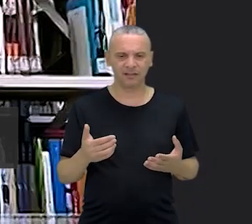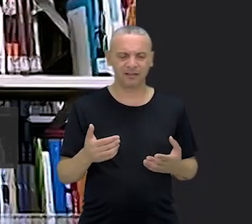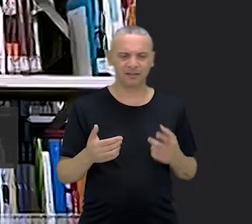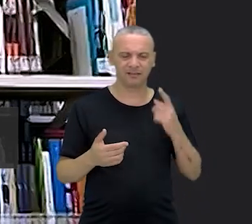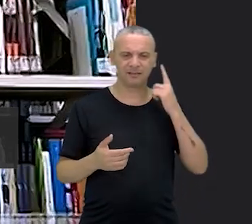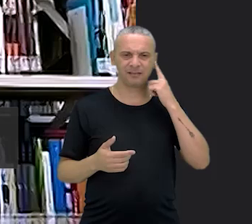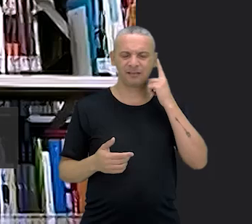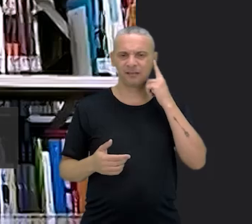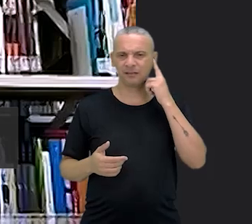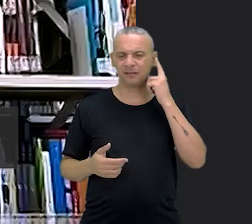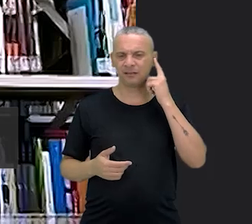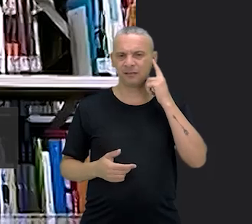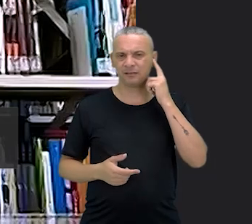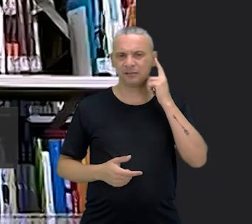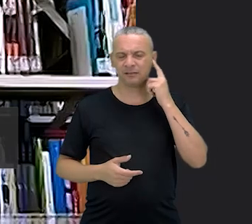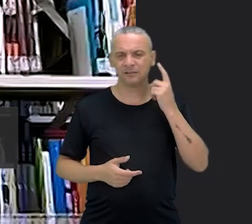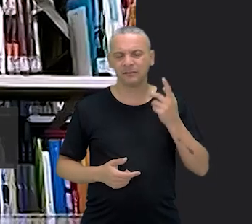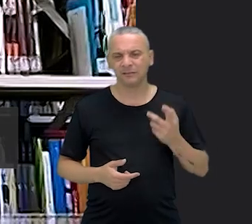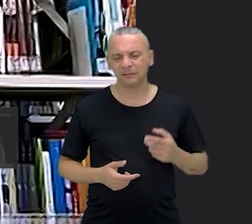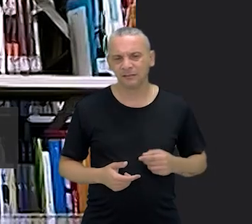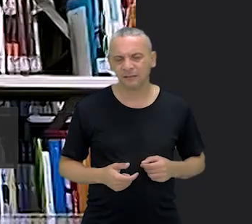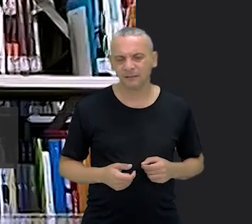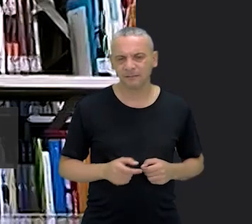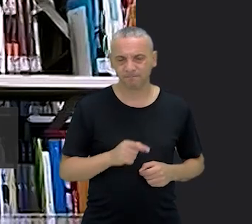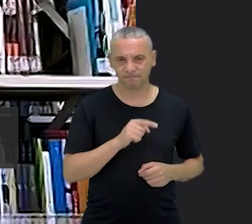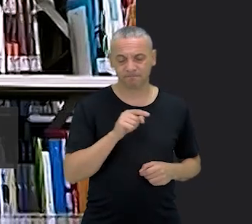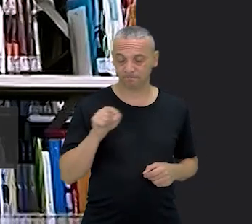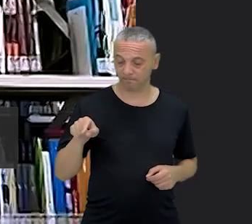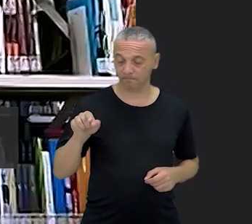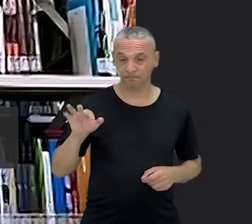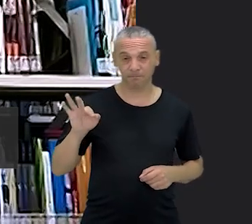da história, ele